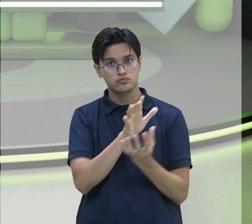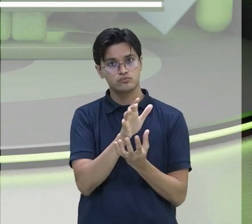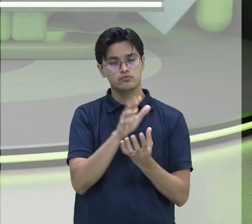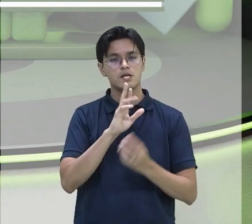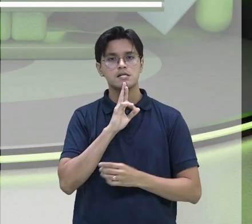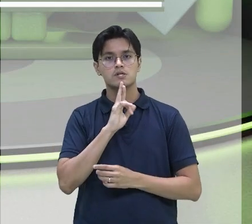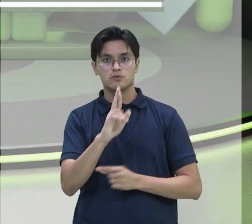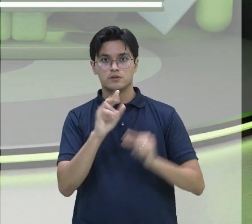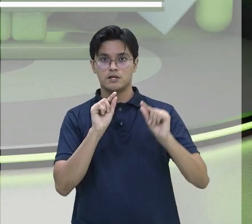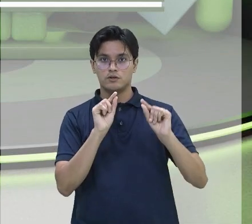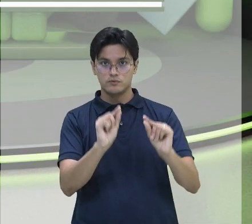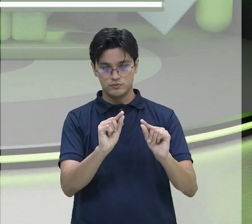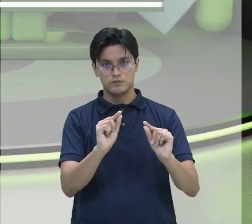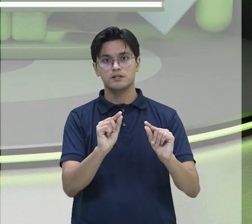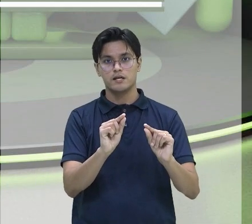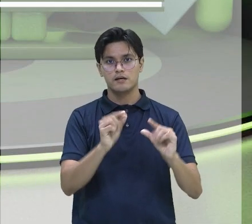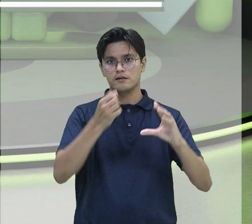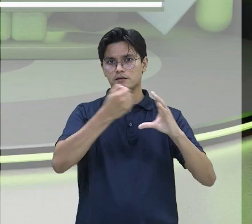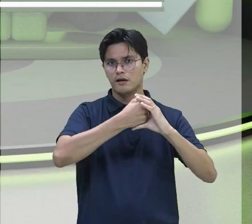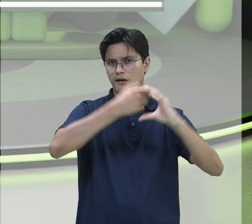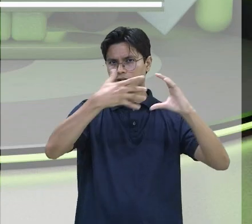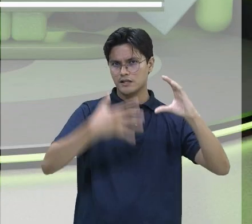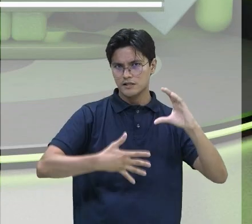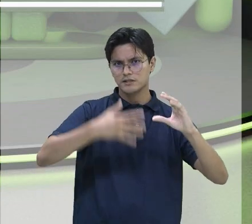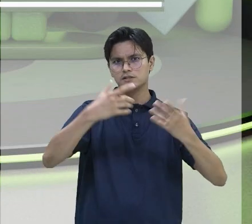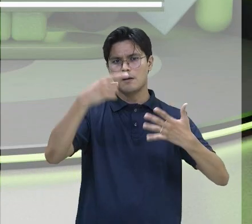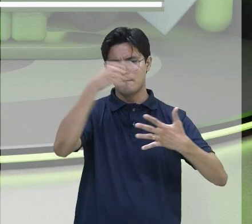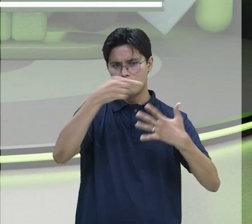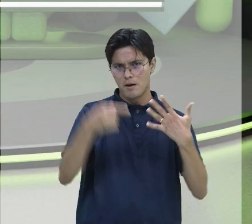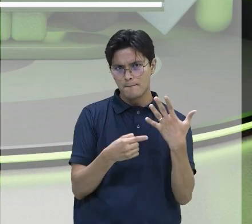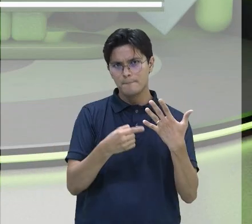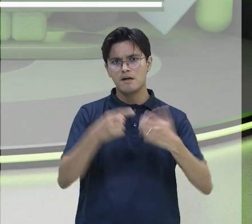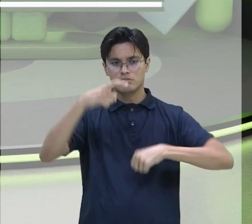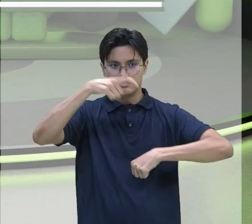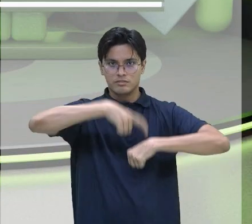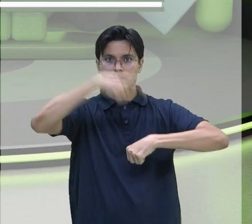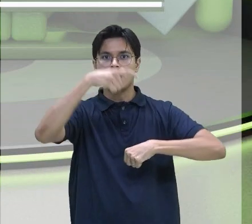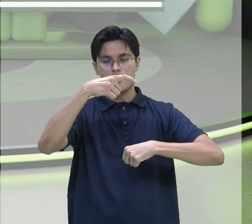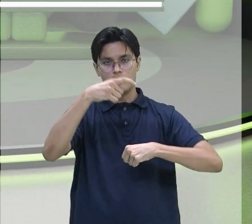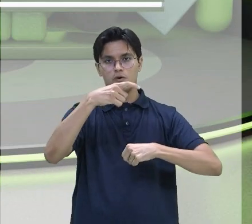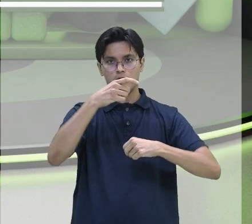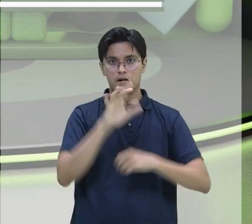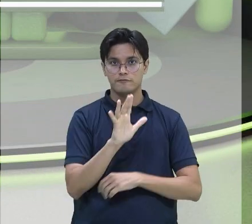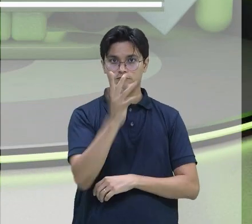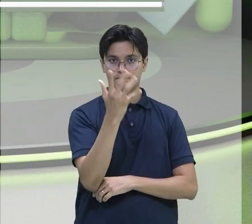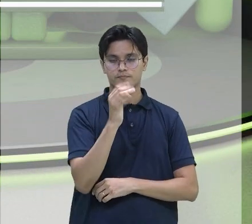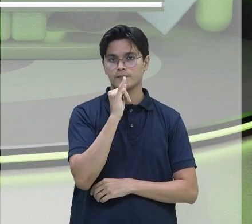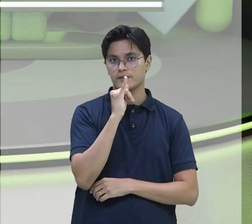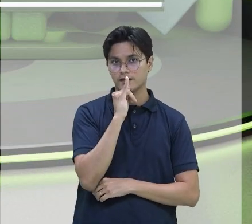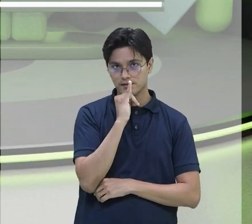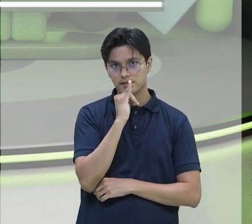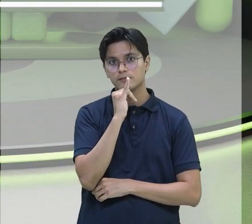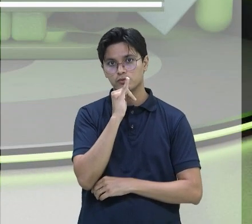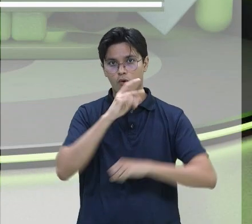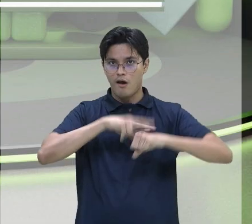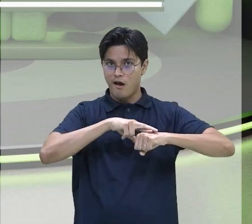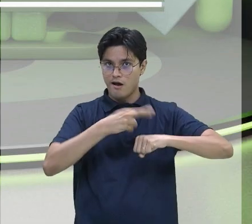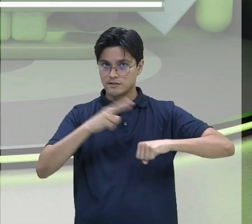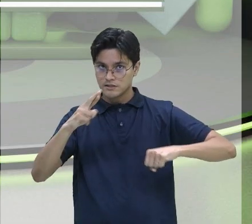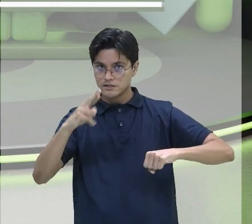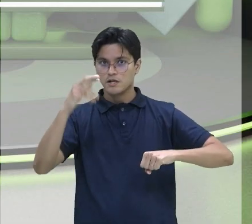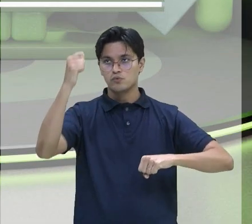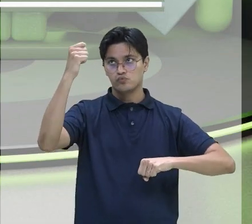condições meteorológicas, sendo eles a radiação solar. Lembra, são